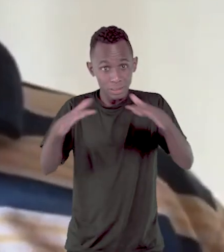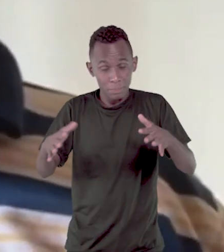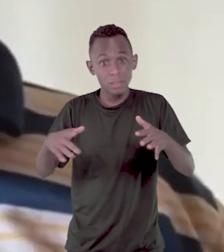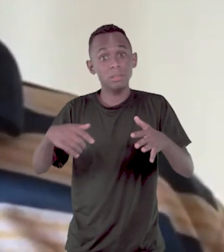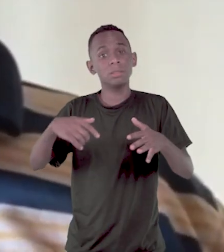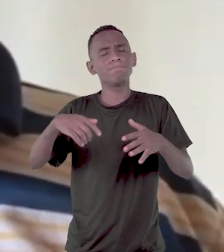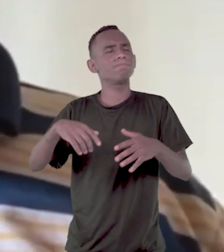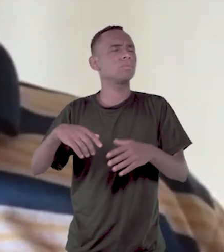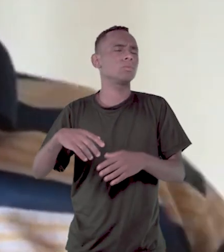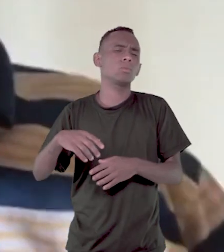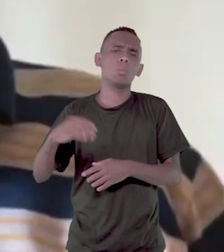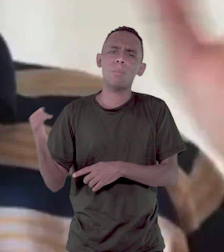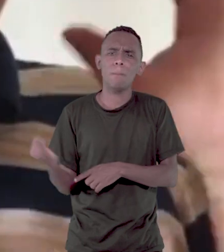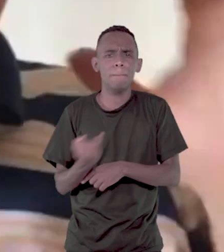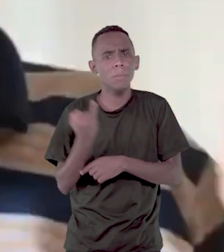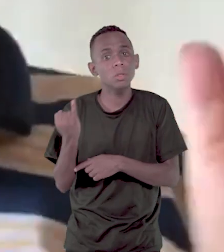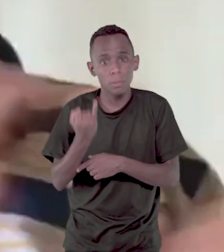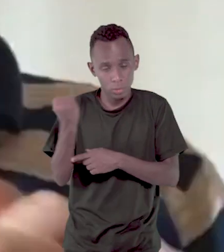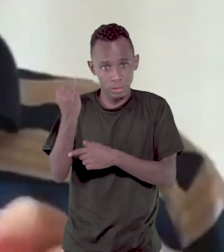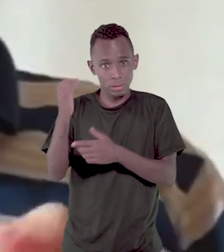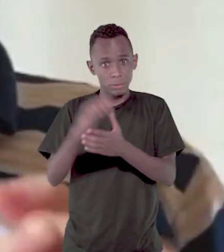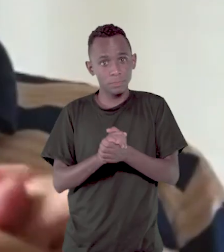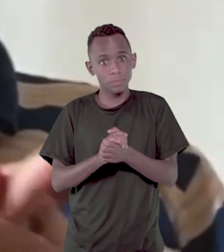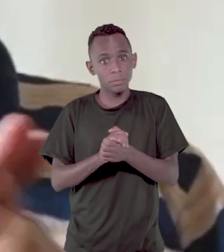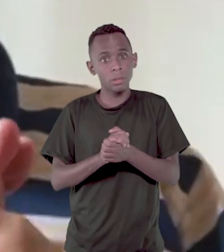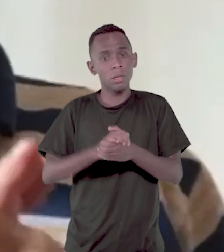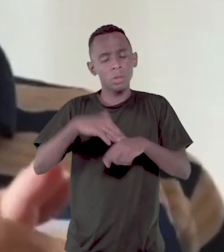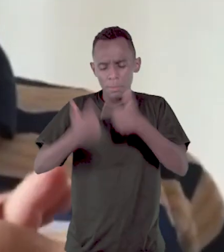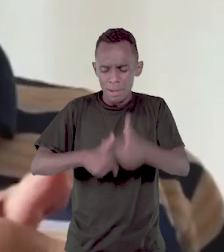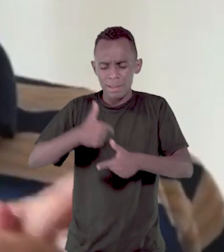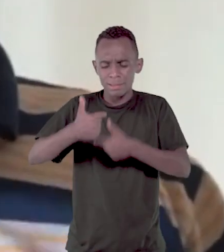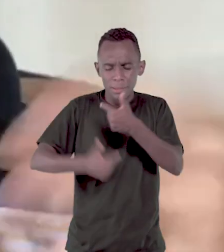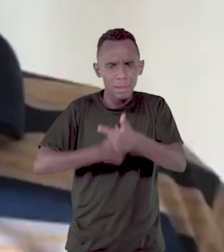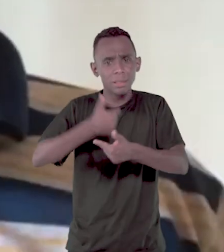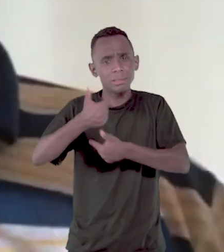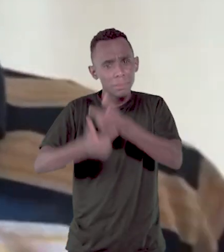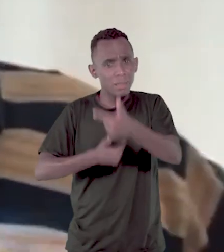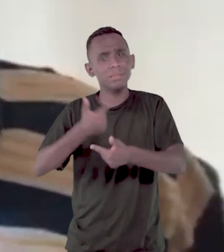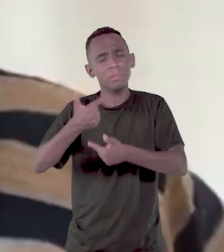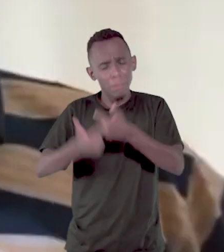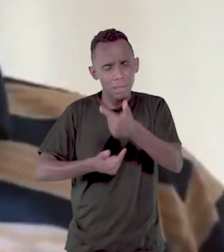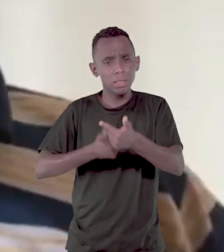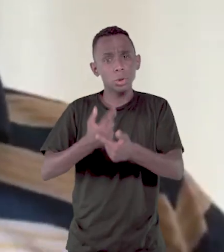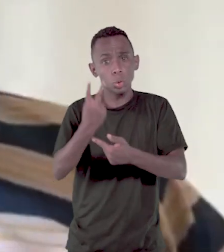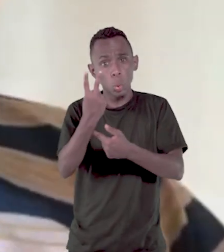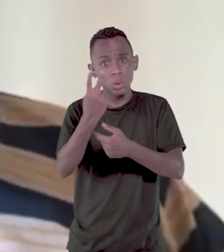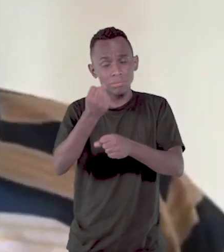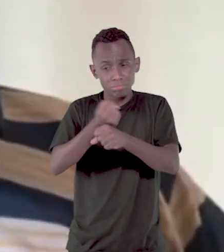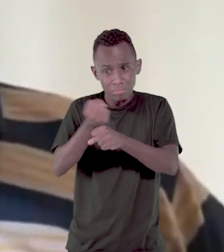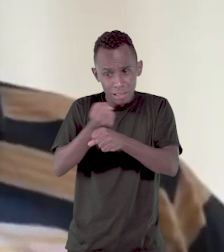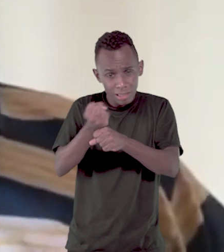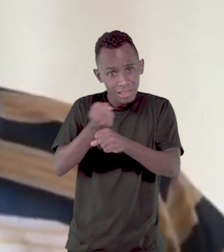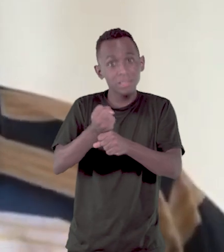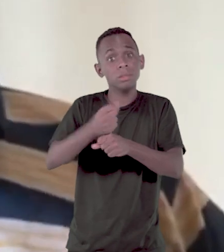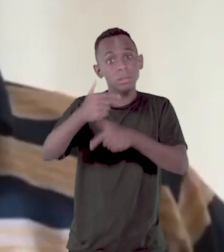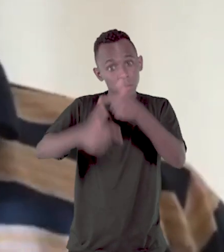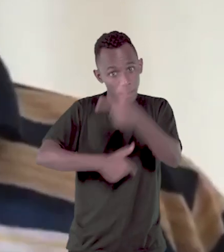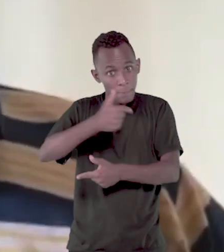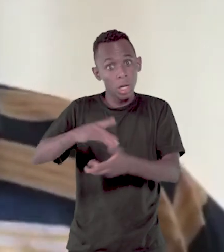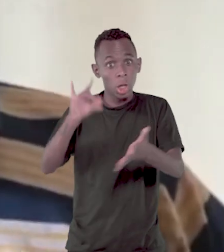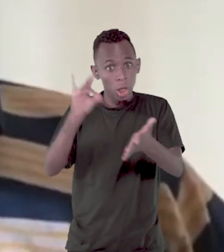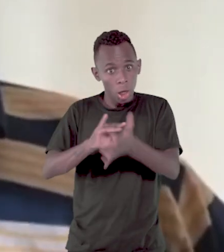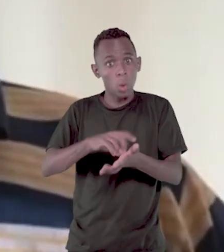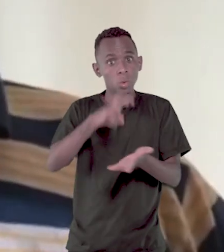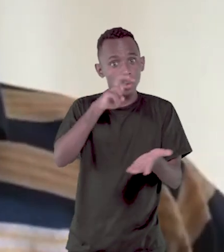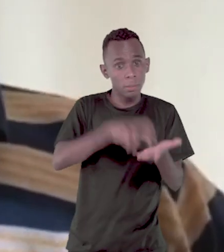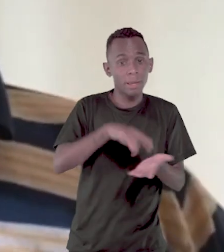pandemia foi extremamente de trabalho. Passei praticamente 2 anos